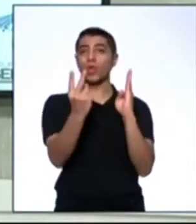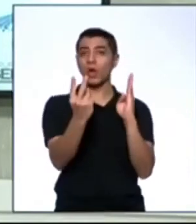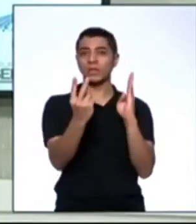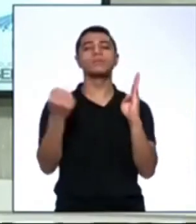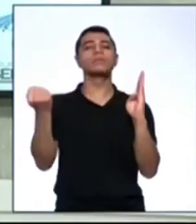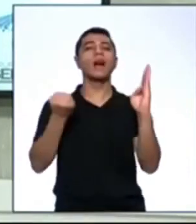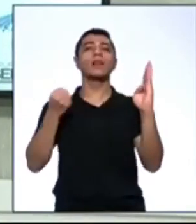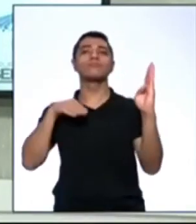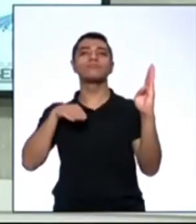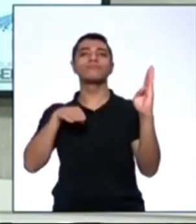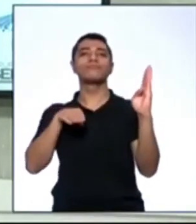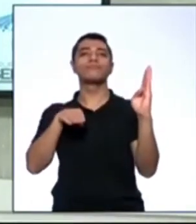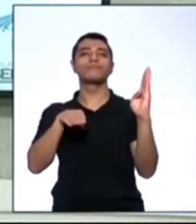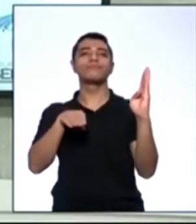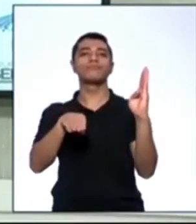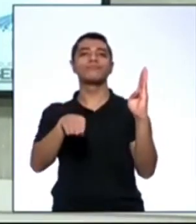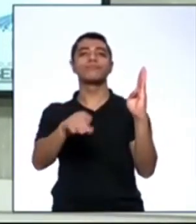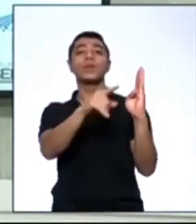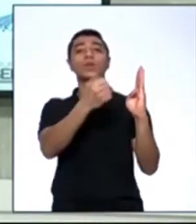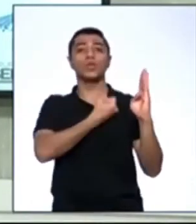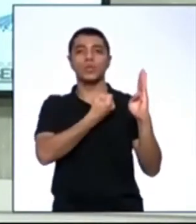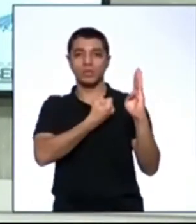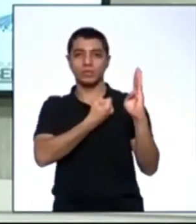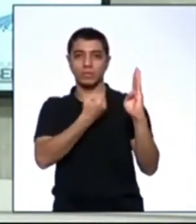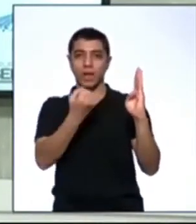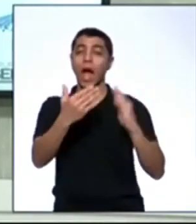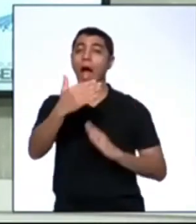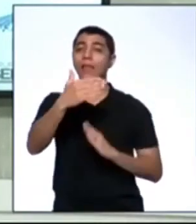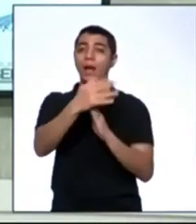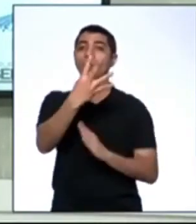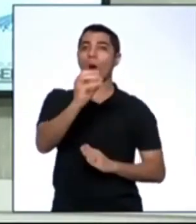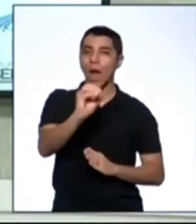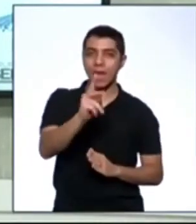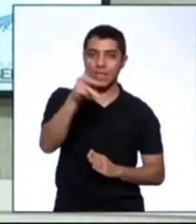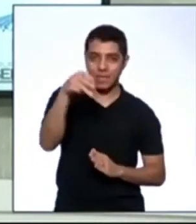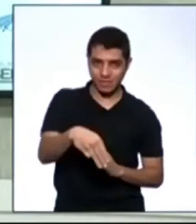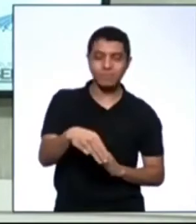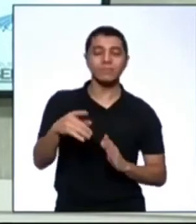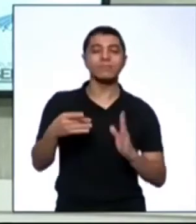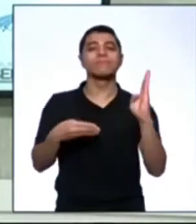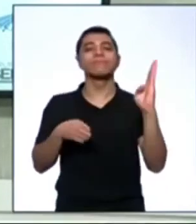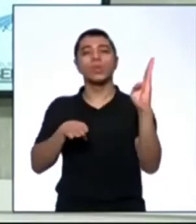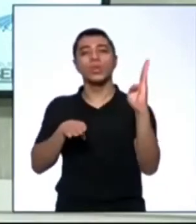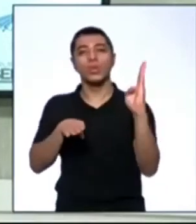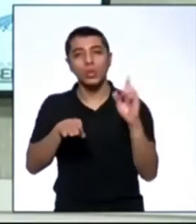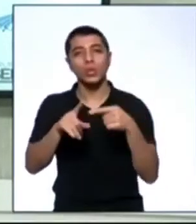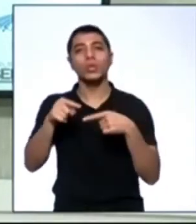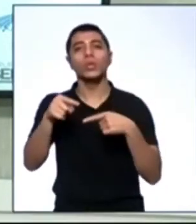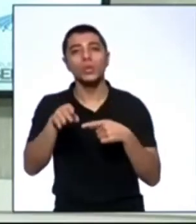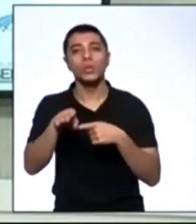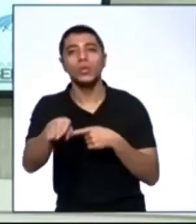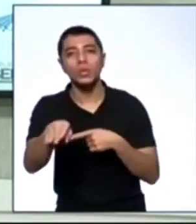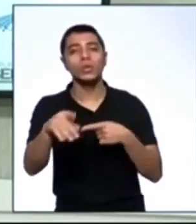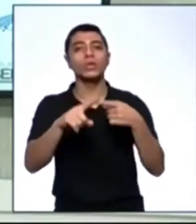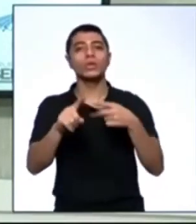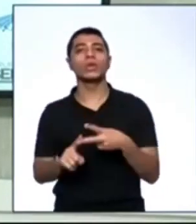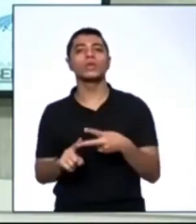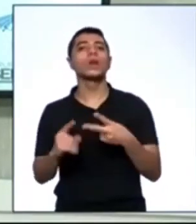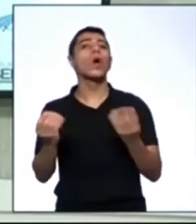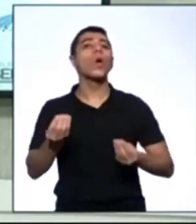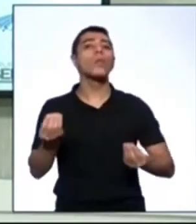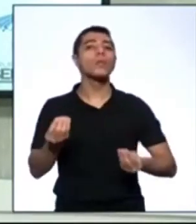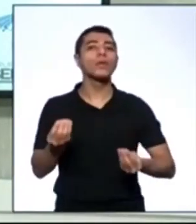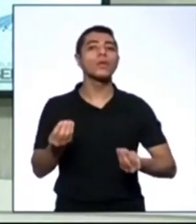Bom, quanto mais veloz ele tiver, menos tempo ele gasta. Então, se ele pede o tempo mínimo, é que você vai